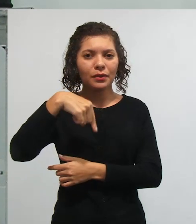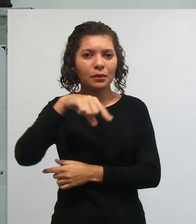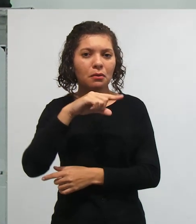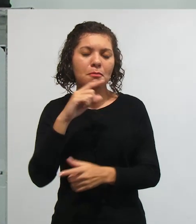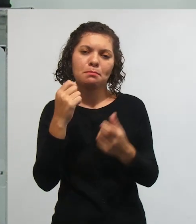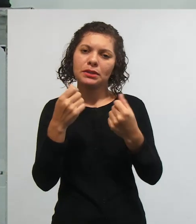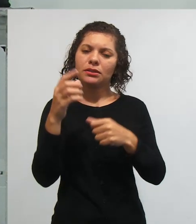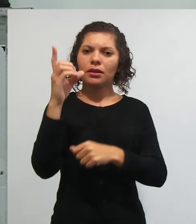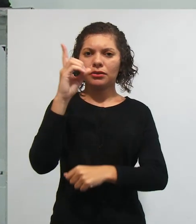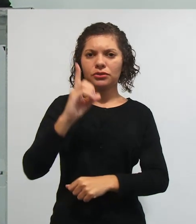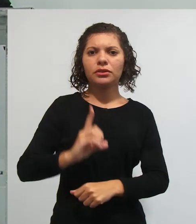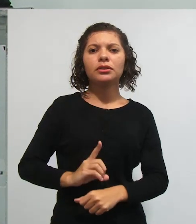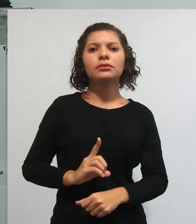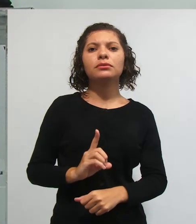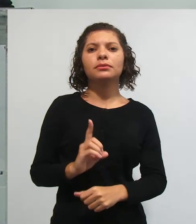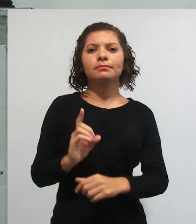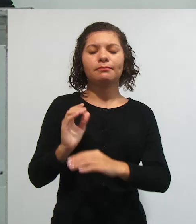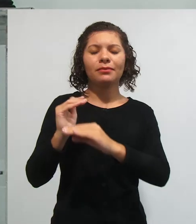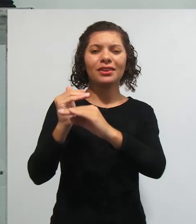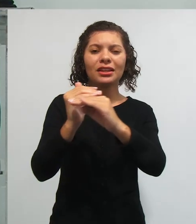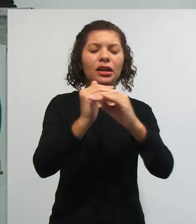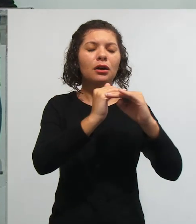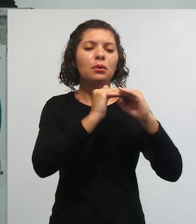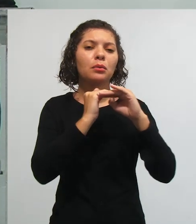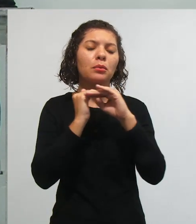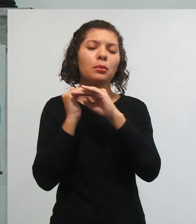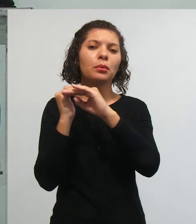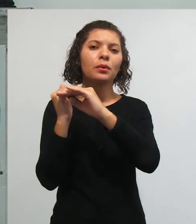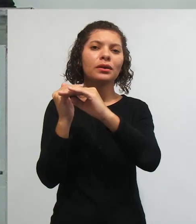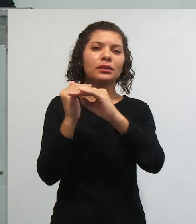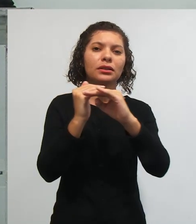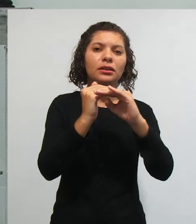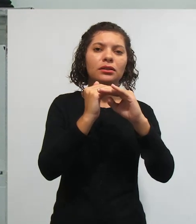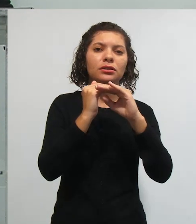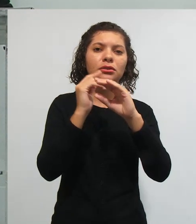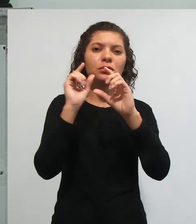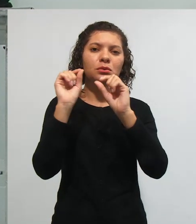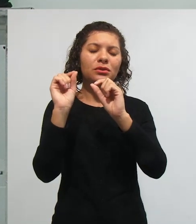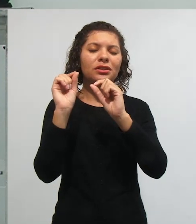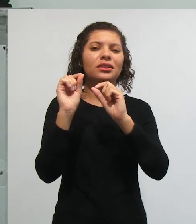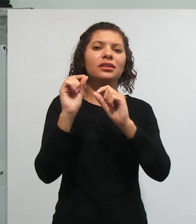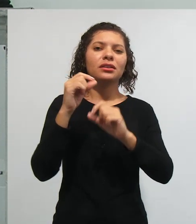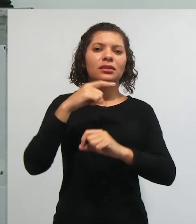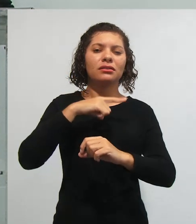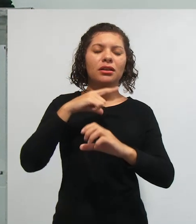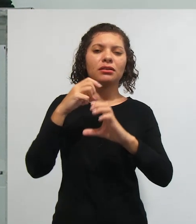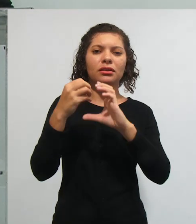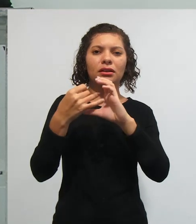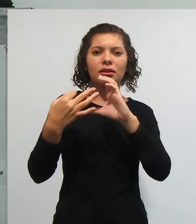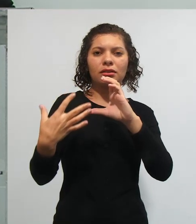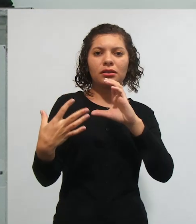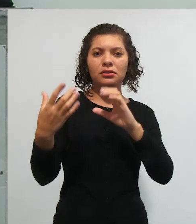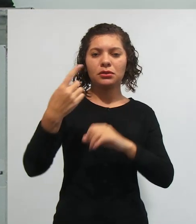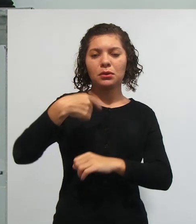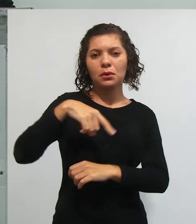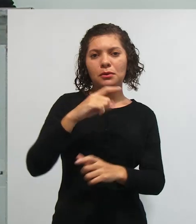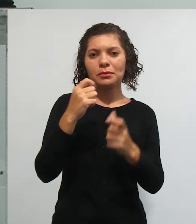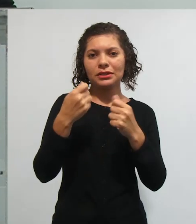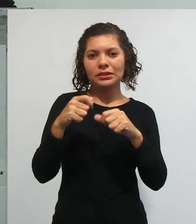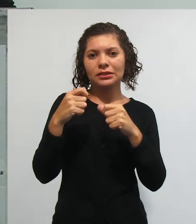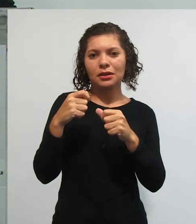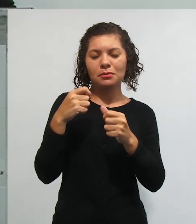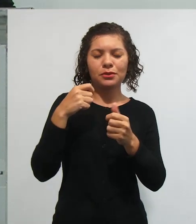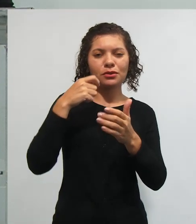que enquanto a igualdade fizer com que a gente quando enquanto a igualdade nos descaracterizar nós devemos